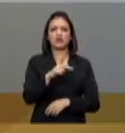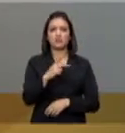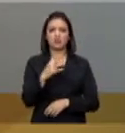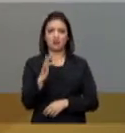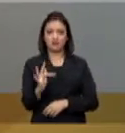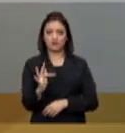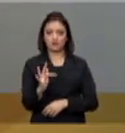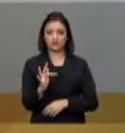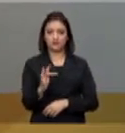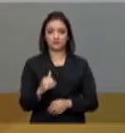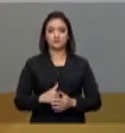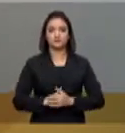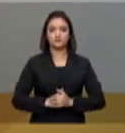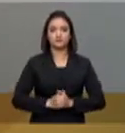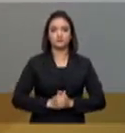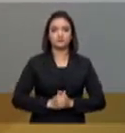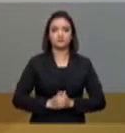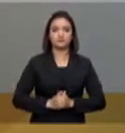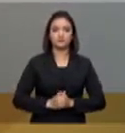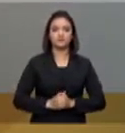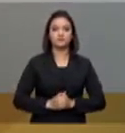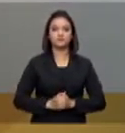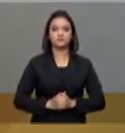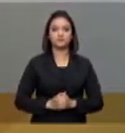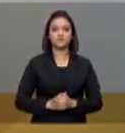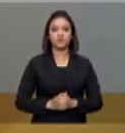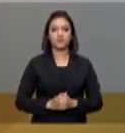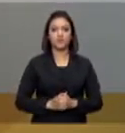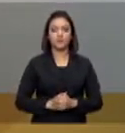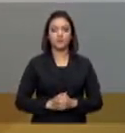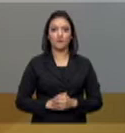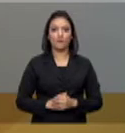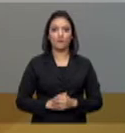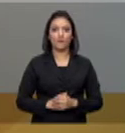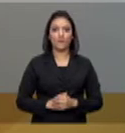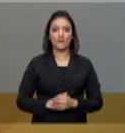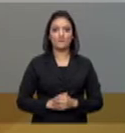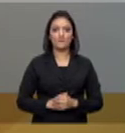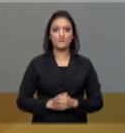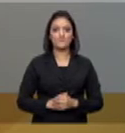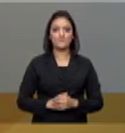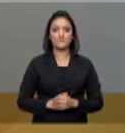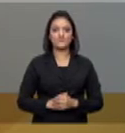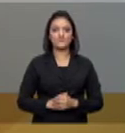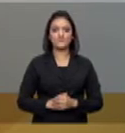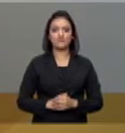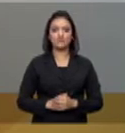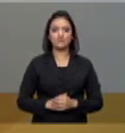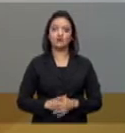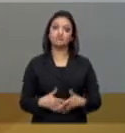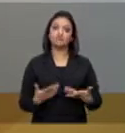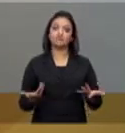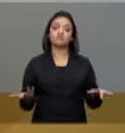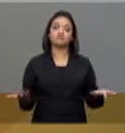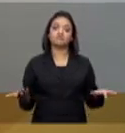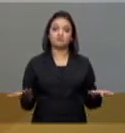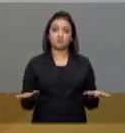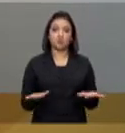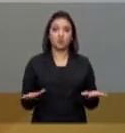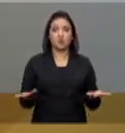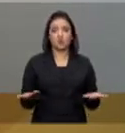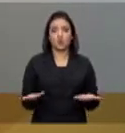que trago no meu voto. O que aqui se põe em questão, nesta arguição de descumprimento de